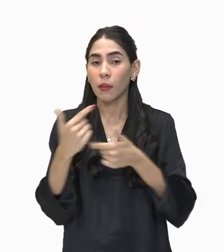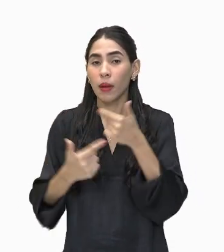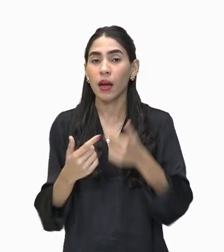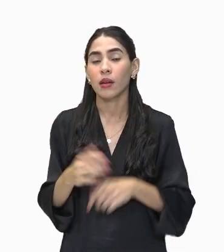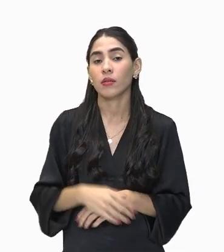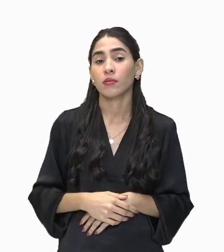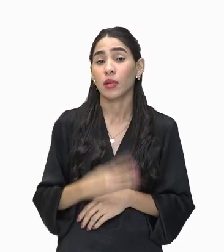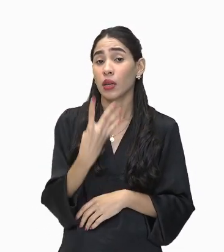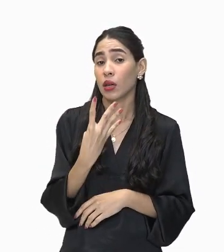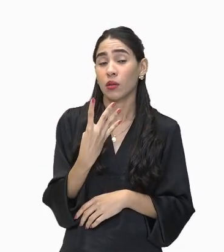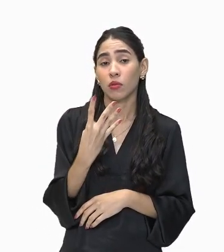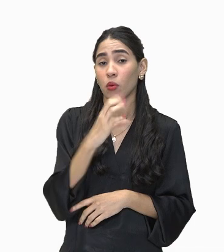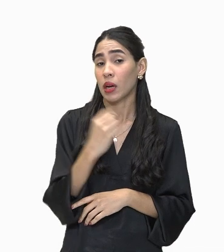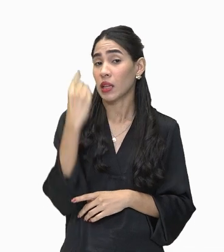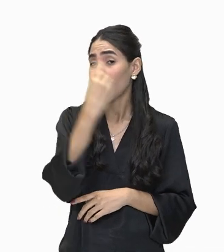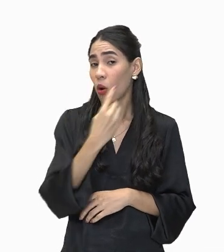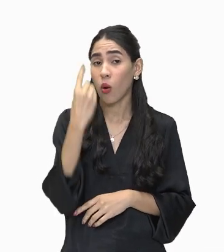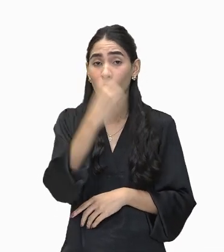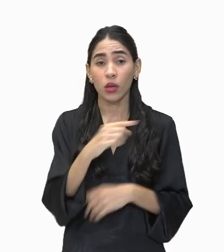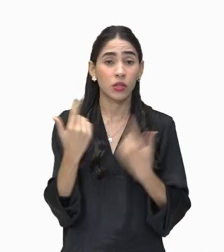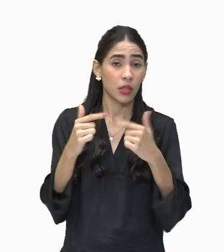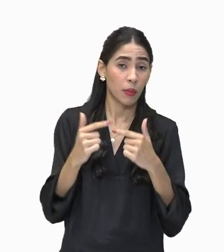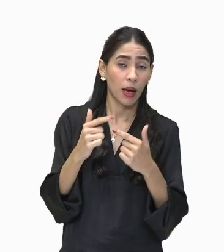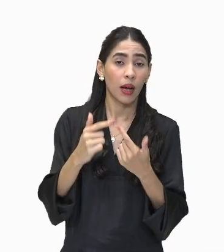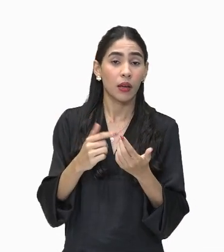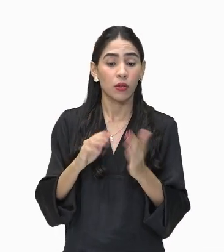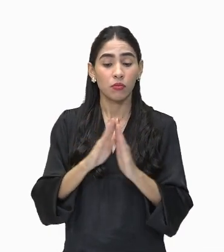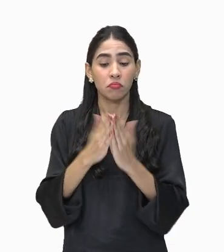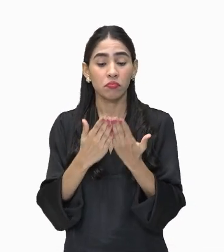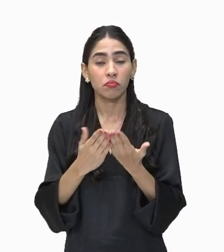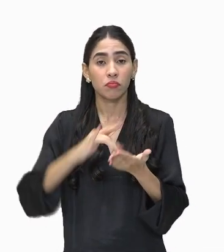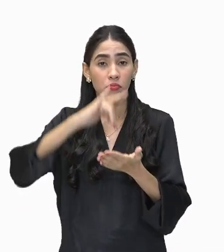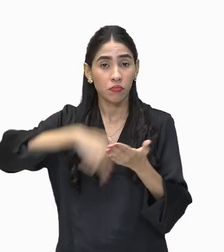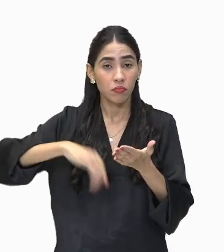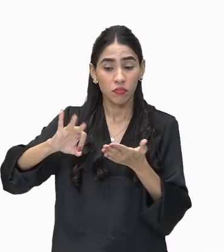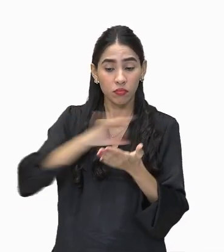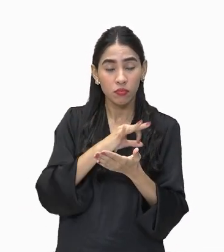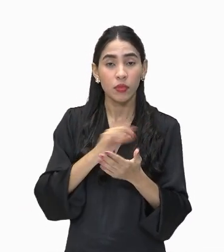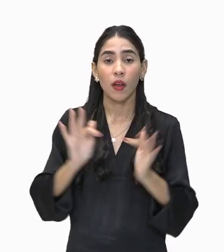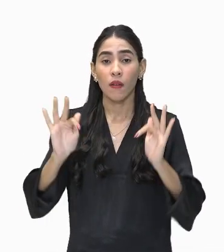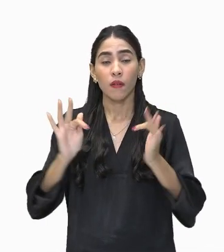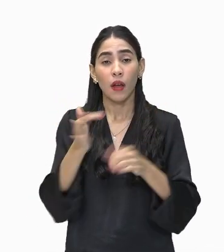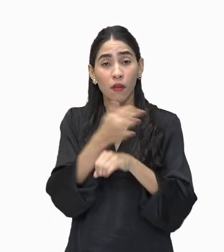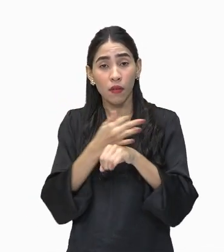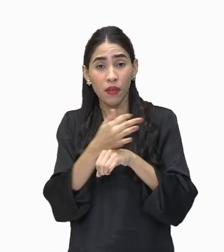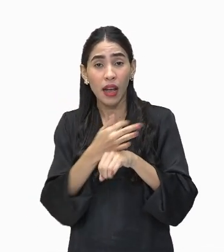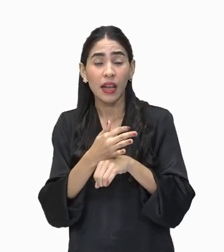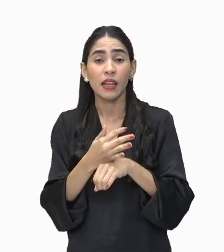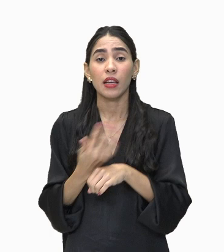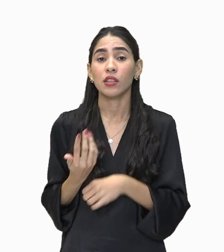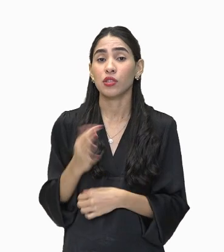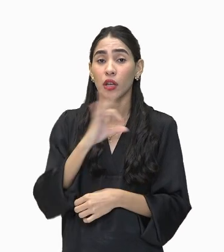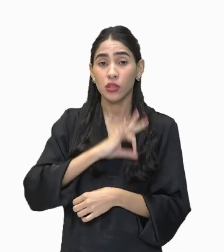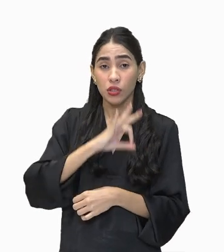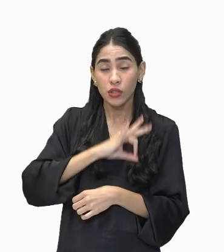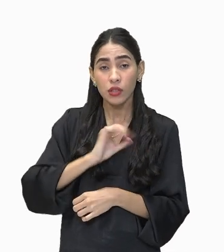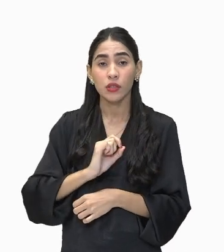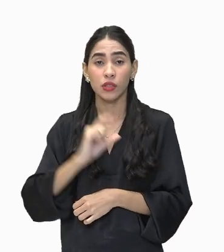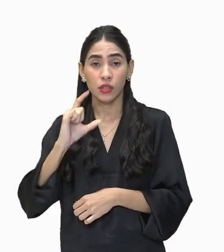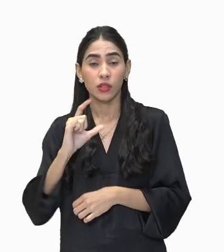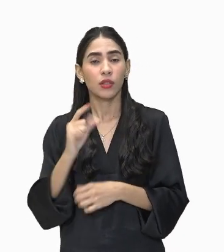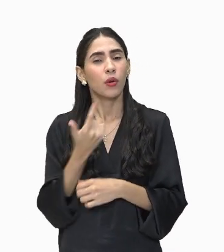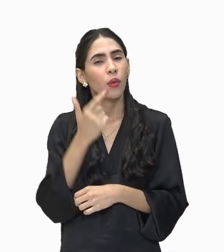40 horas semanais de trabalho, carteira assinada, férias remuneradas, entre muitas